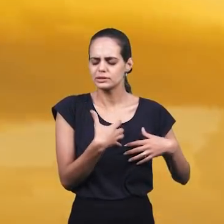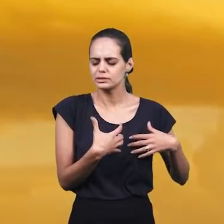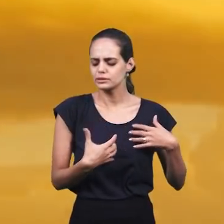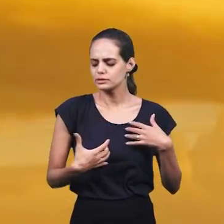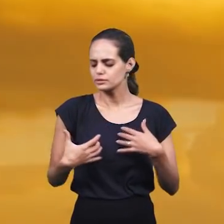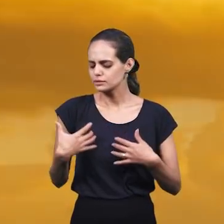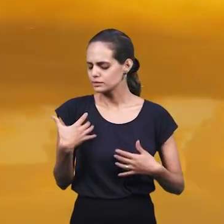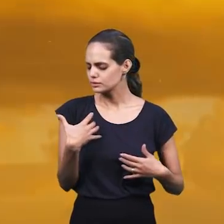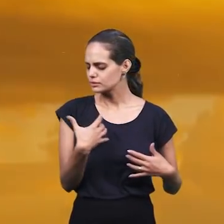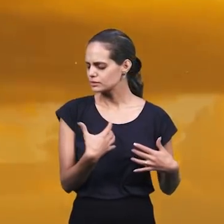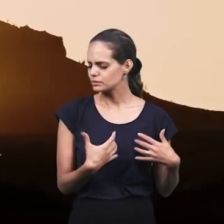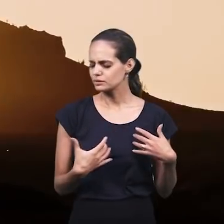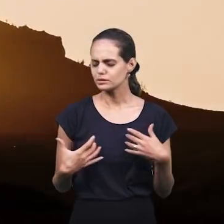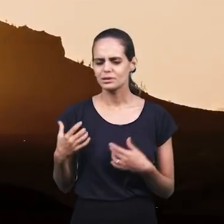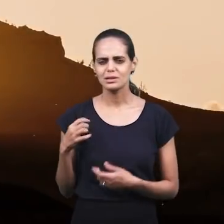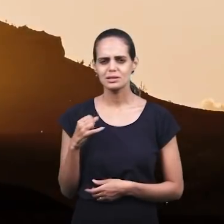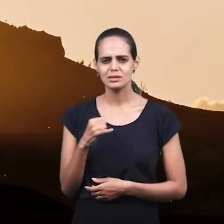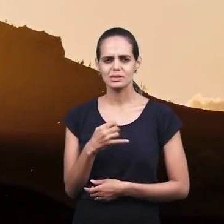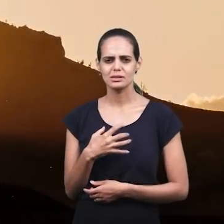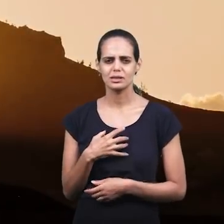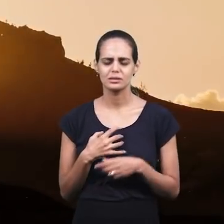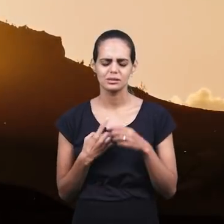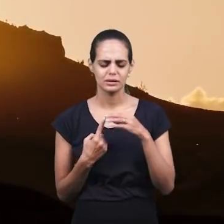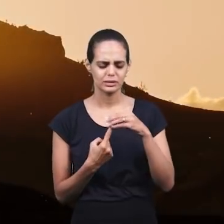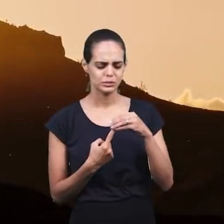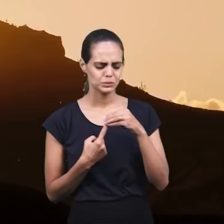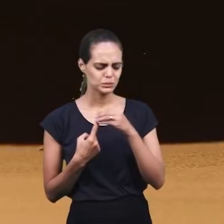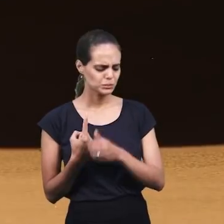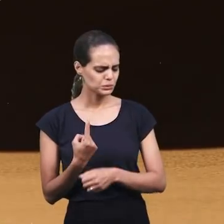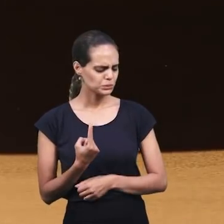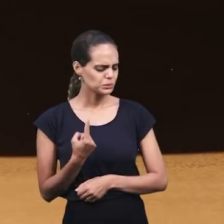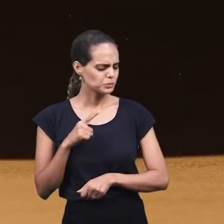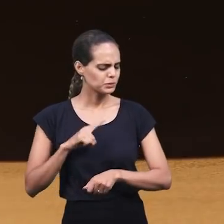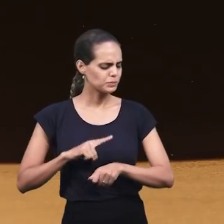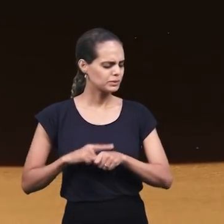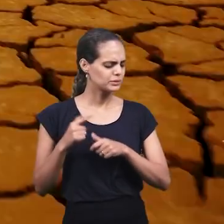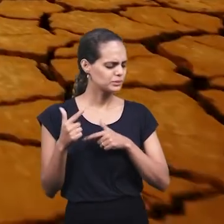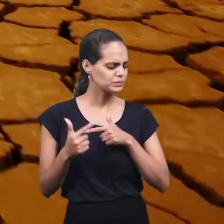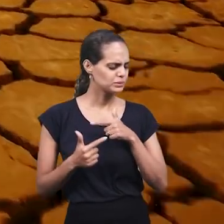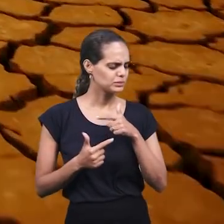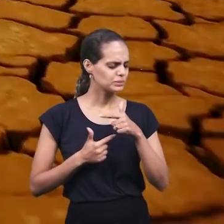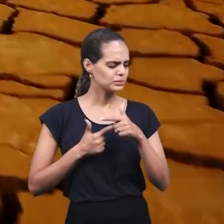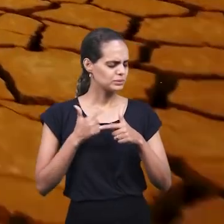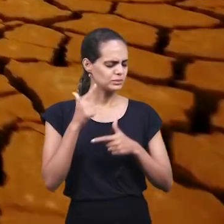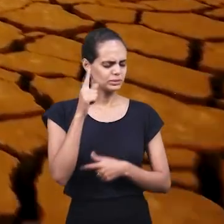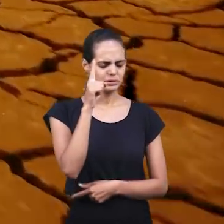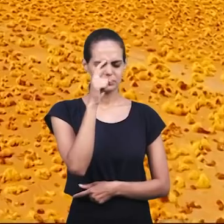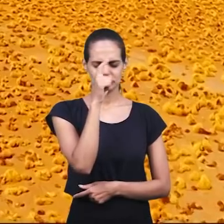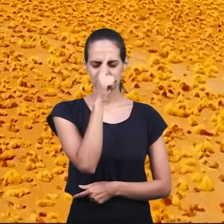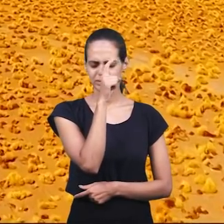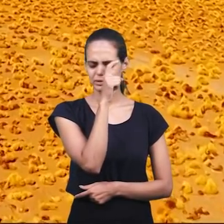encontrar, se solitário no deserto a